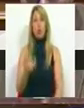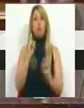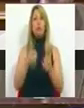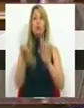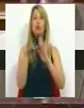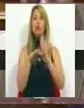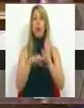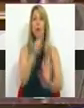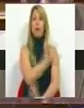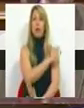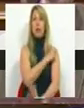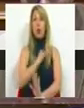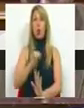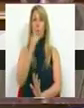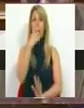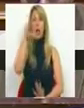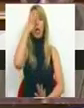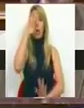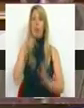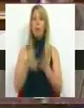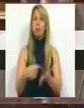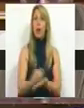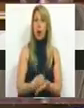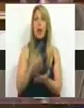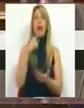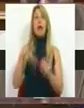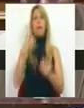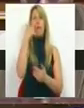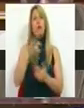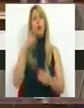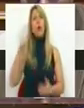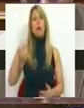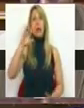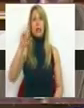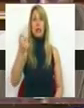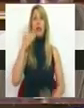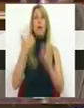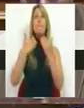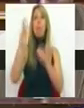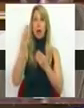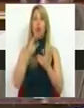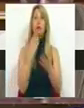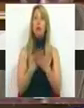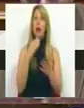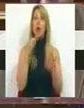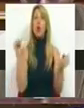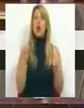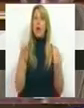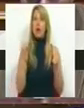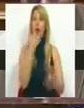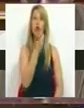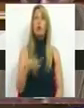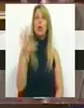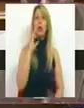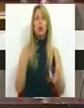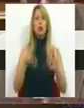gripe gratuito para a população com idade superior a 65 anos. Permitiu só no inverno de 2014 a disponibilização de